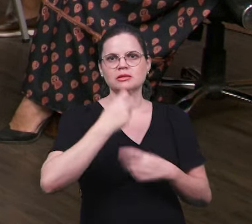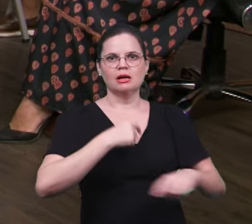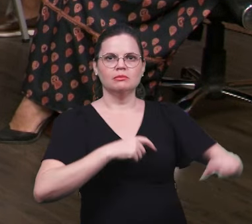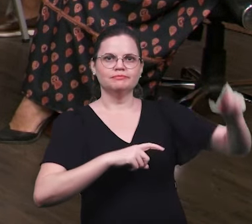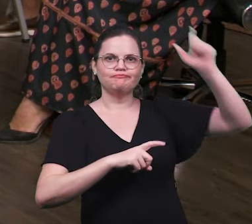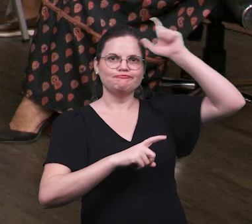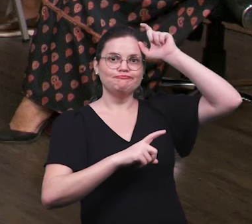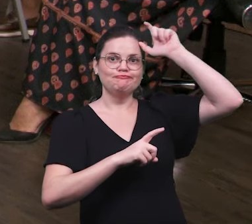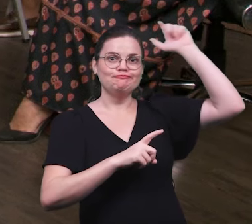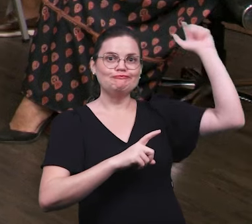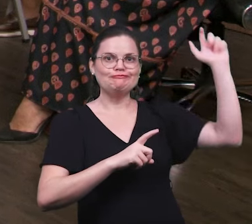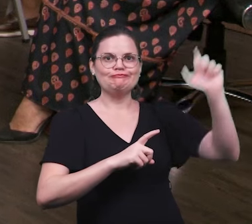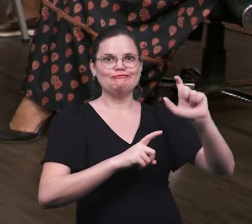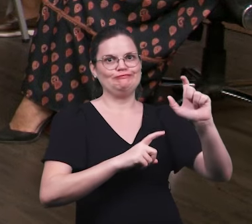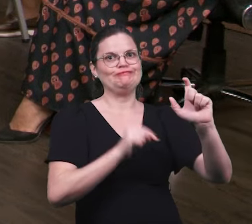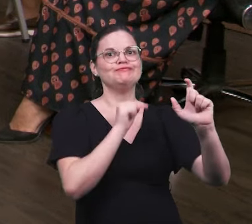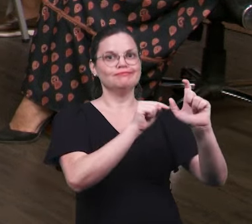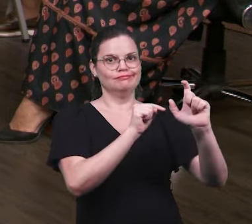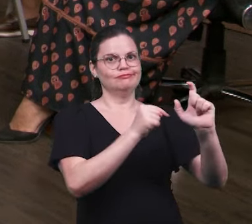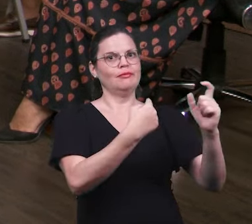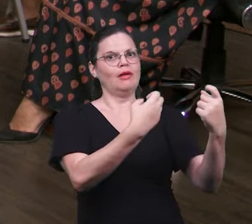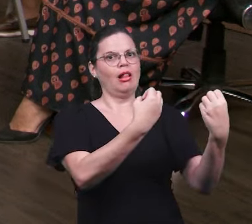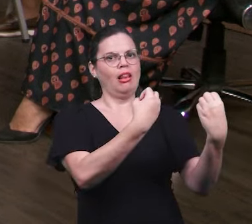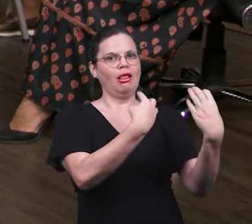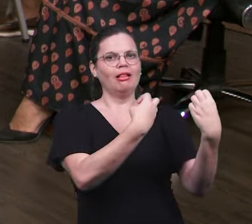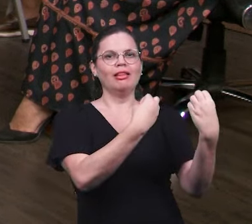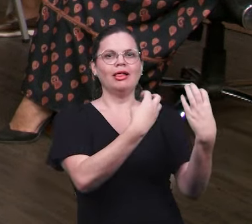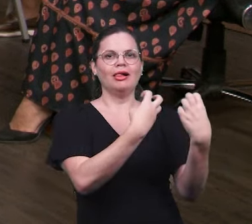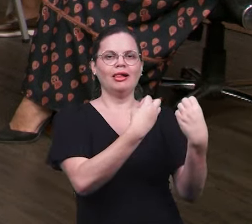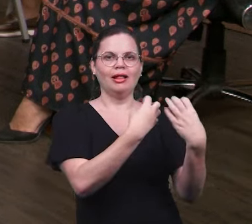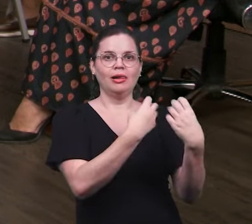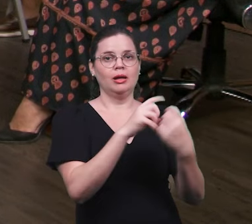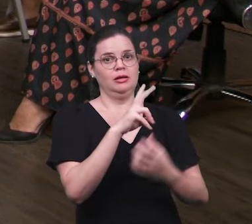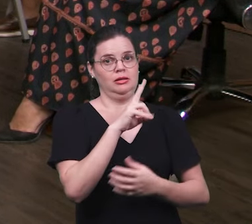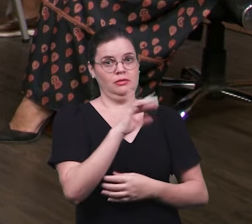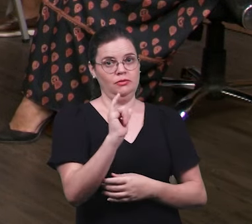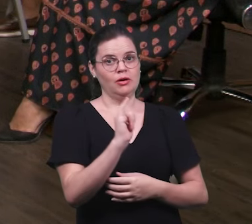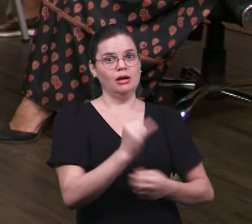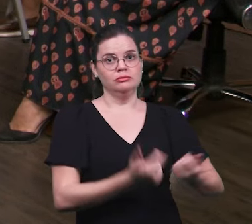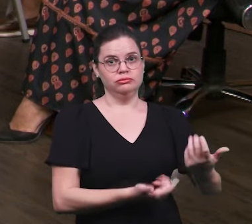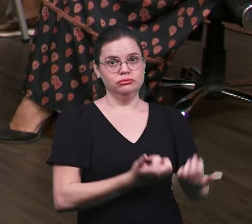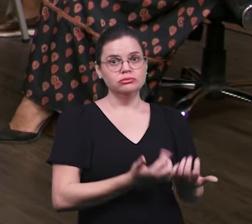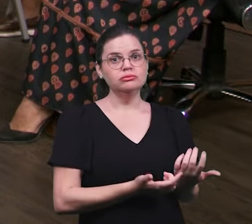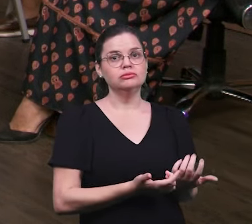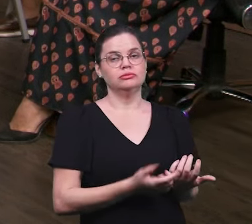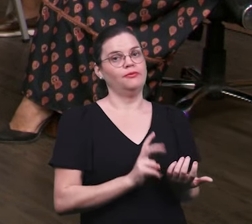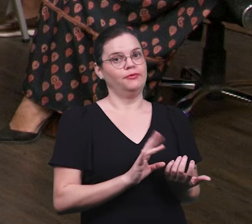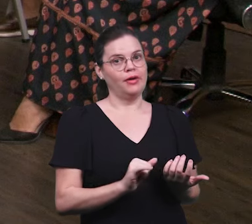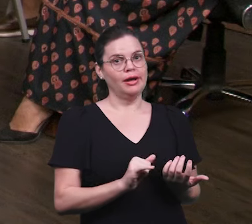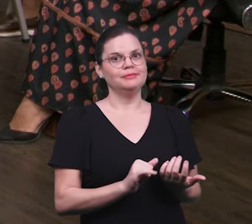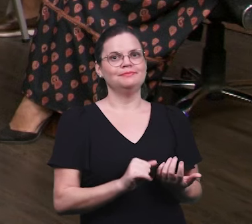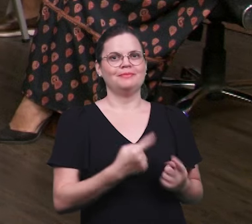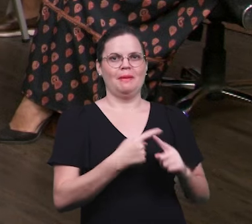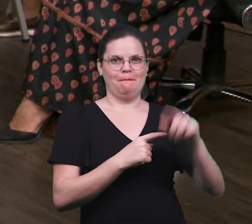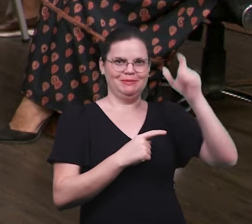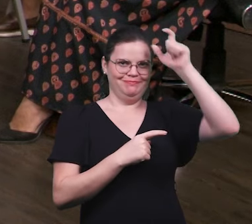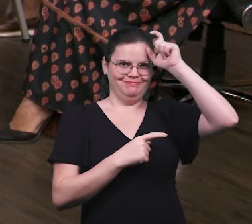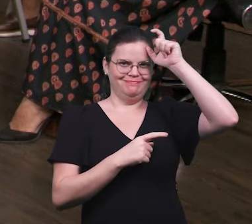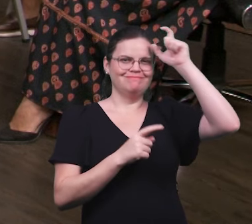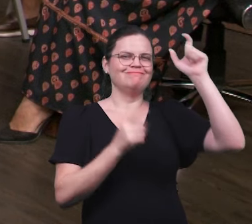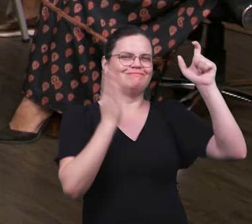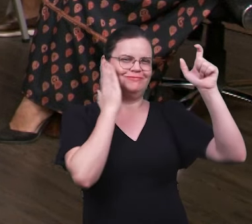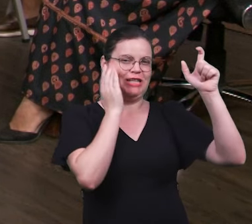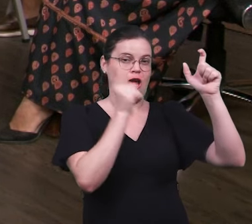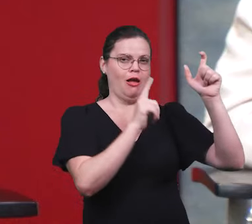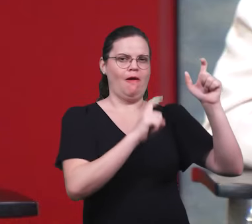que aquela água está envenenada e ele vai morrer com aquilo que ele consumiu. Vai matar ele, mas o adversário sabia para onde estava levando